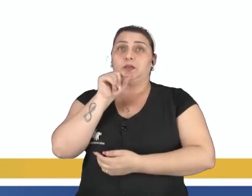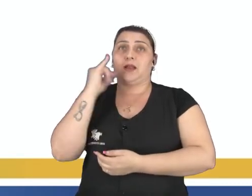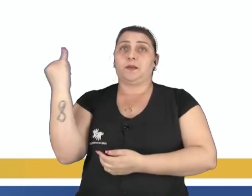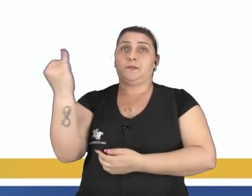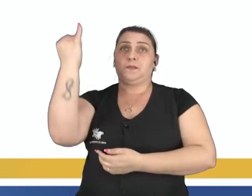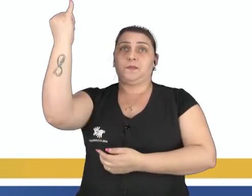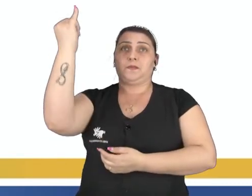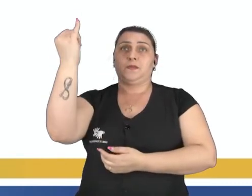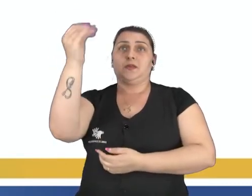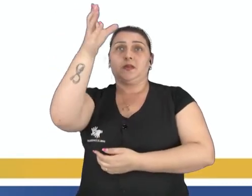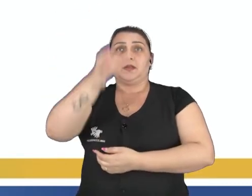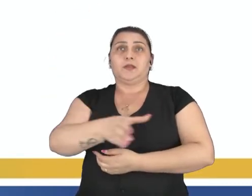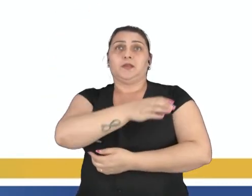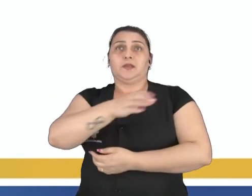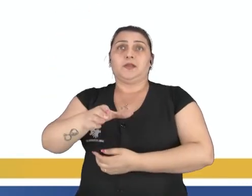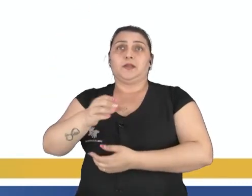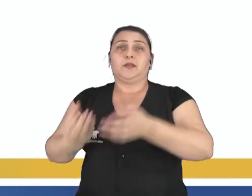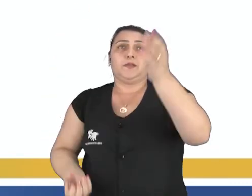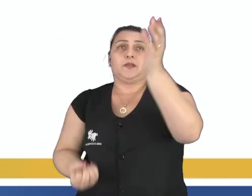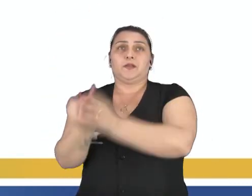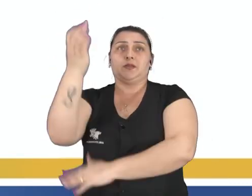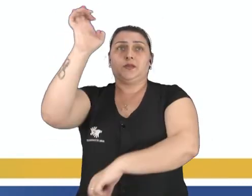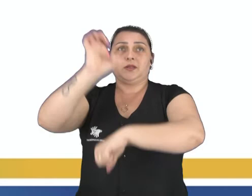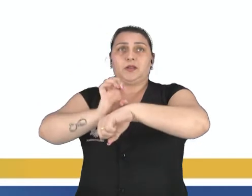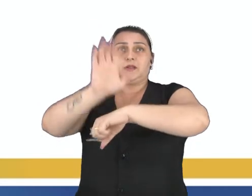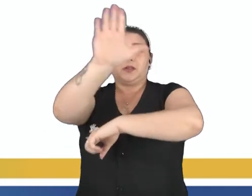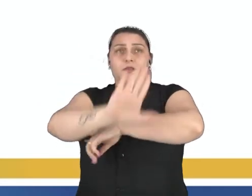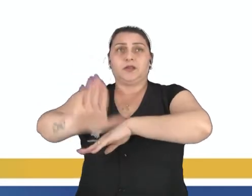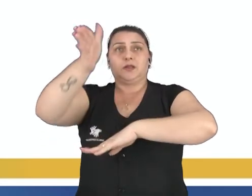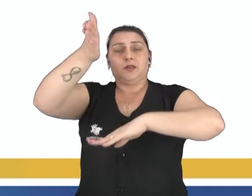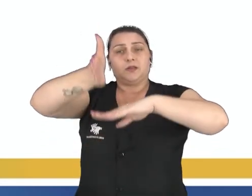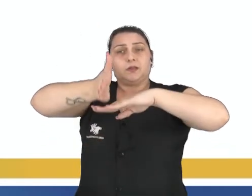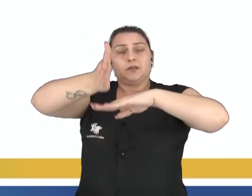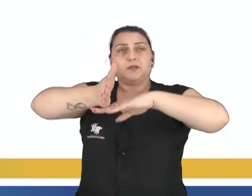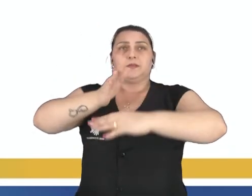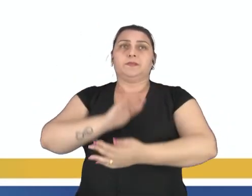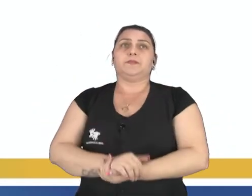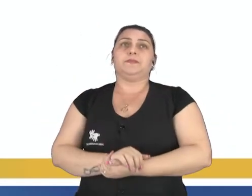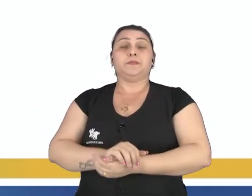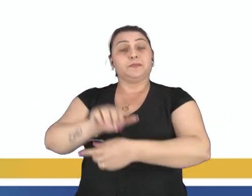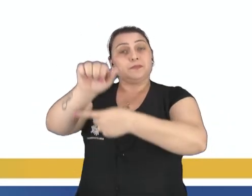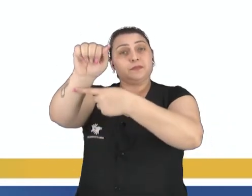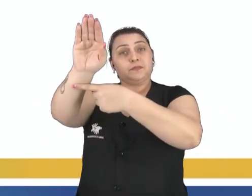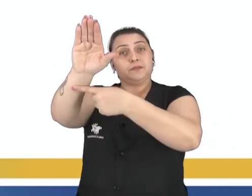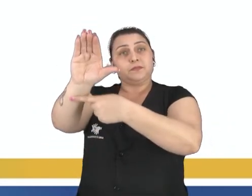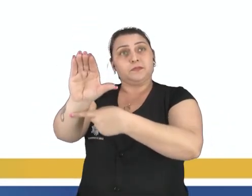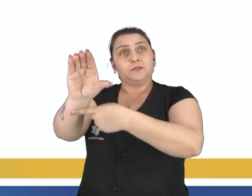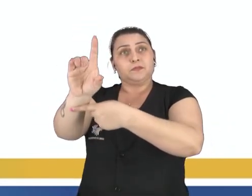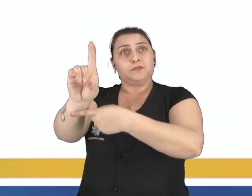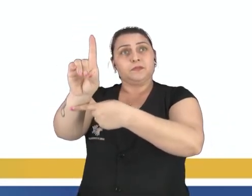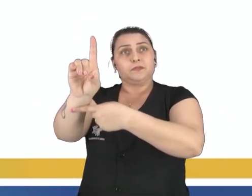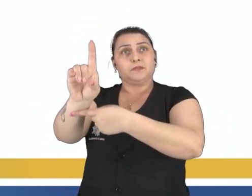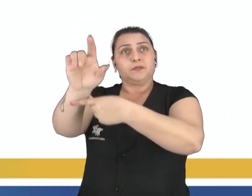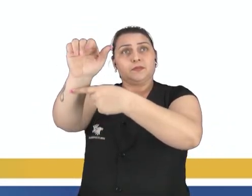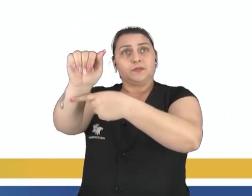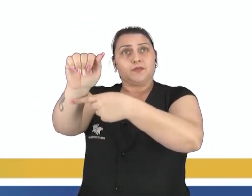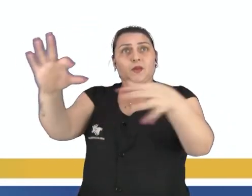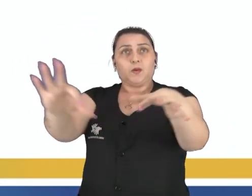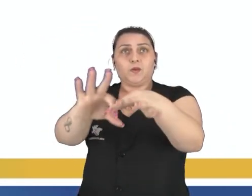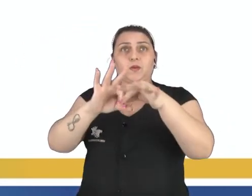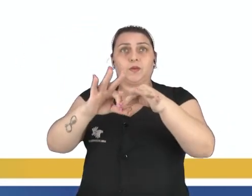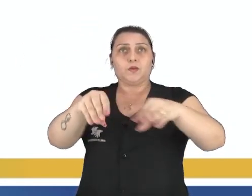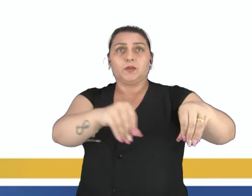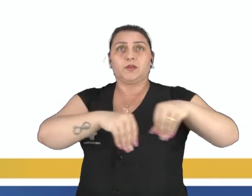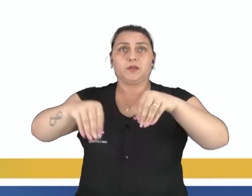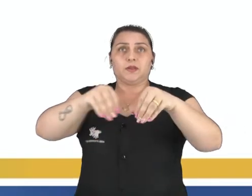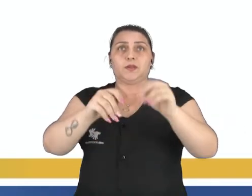alternativa que indica a importância do cristianismo para a formação dos estados nacionais na Europa. Letra A. A